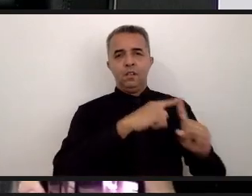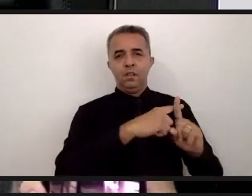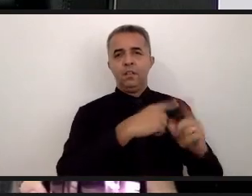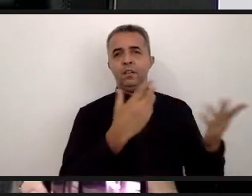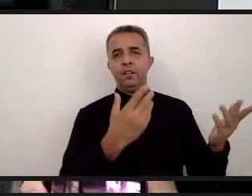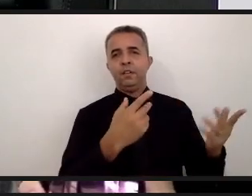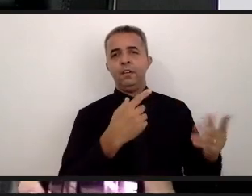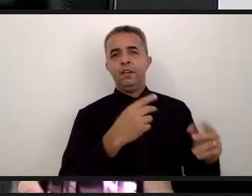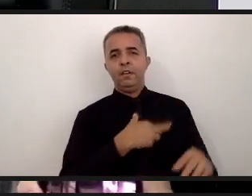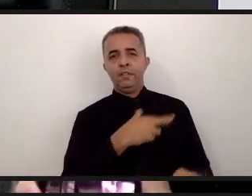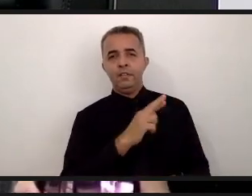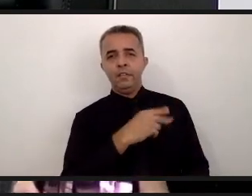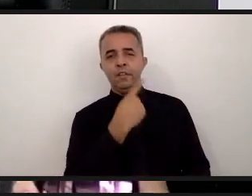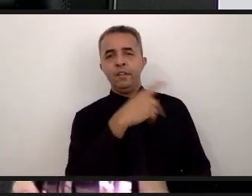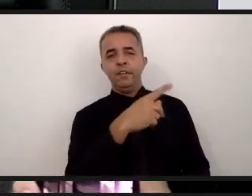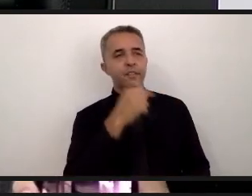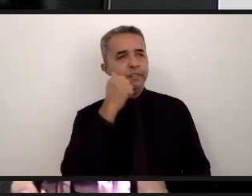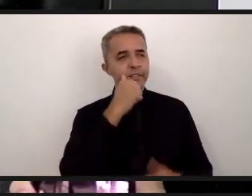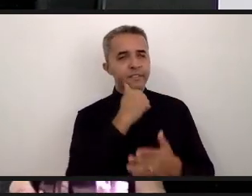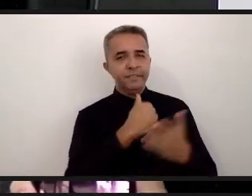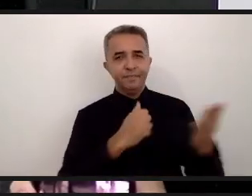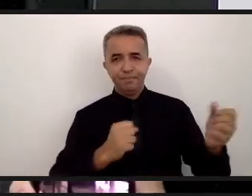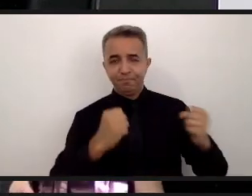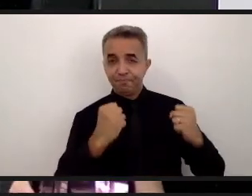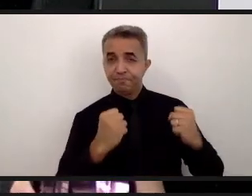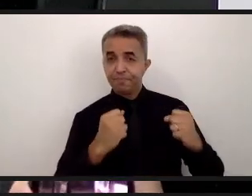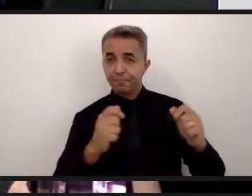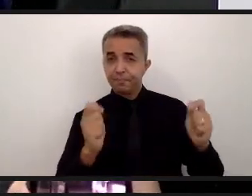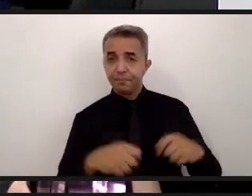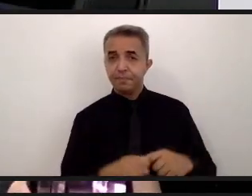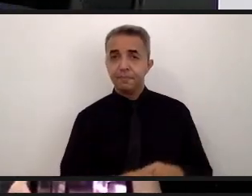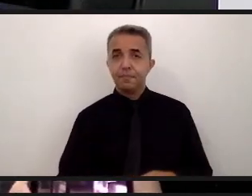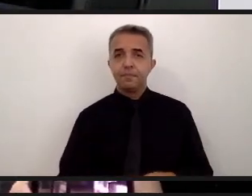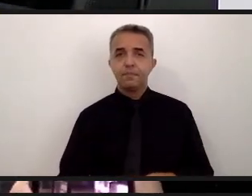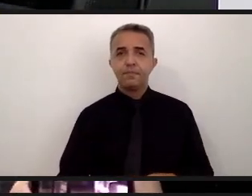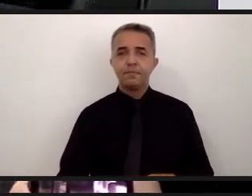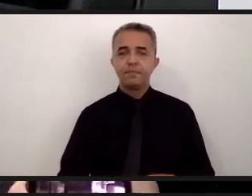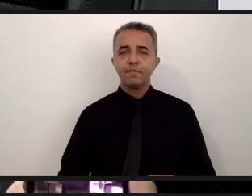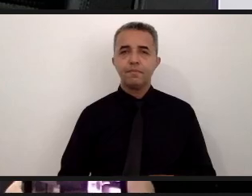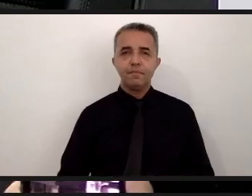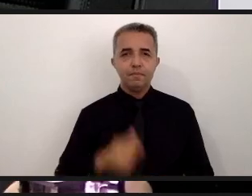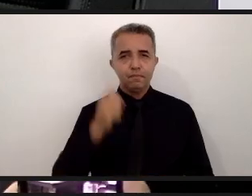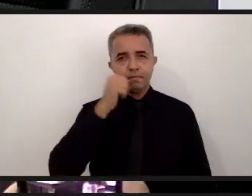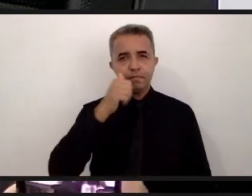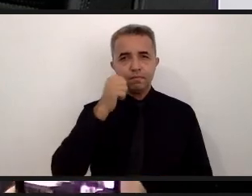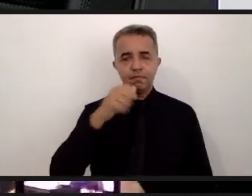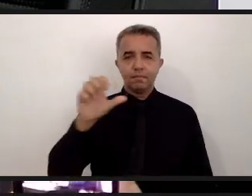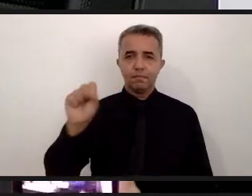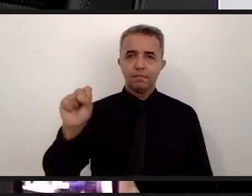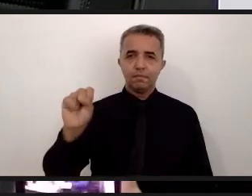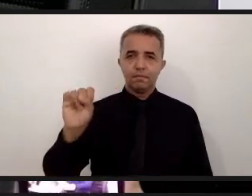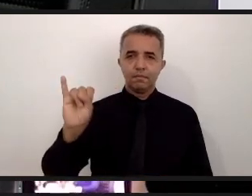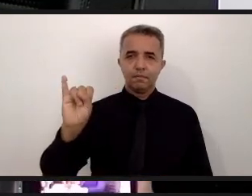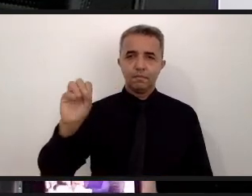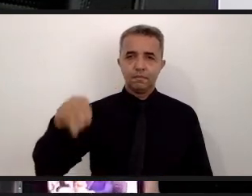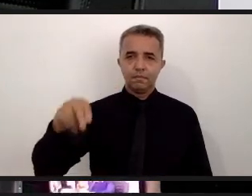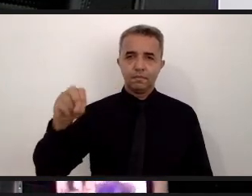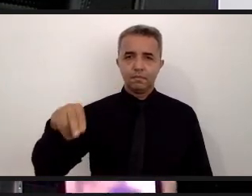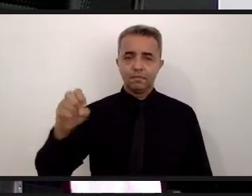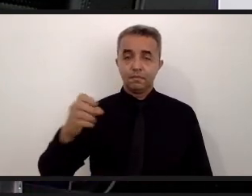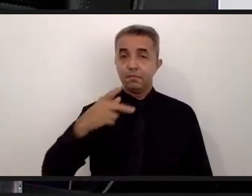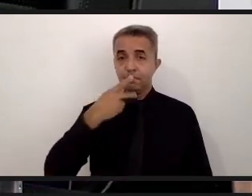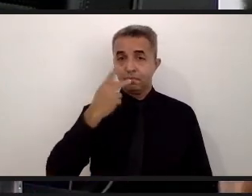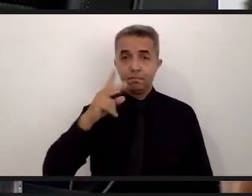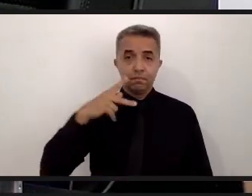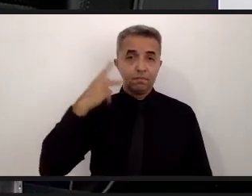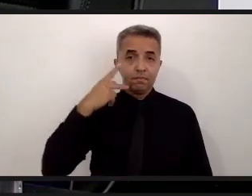muito no poder da mulher. E às vezes, quando a Simone coloca aqui, outras que colocaram aqui, sobre políticas públicas, que esse